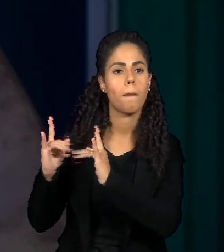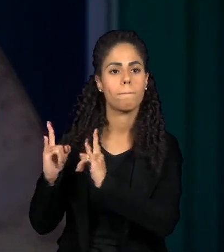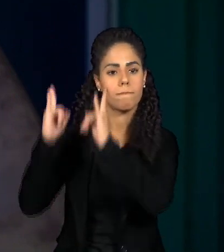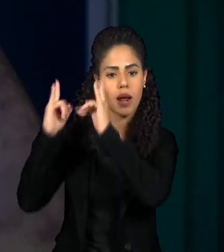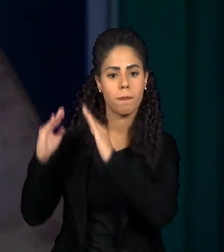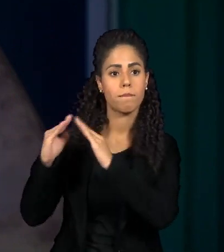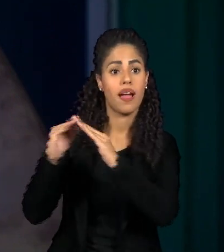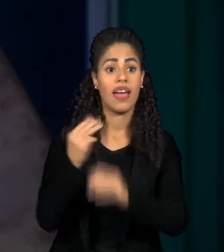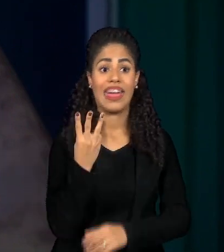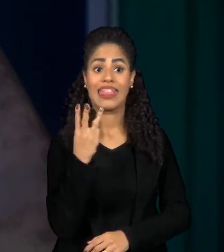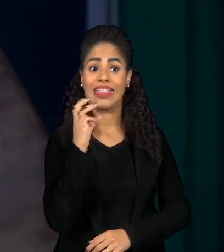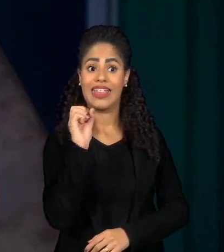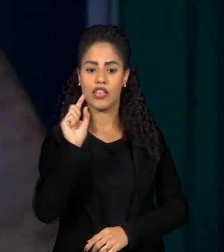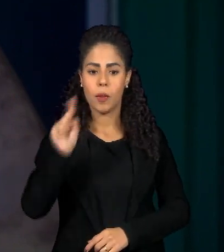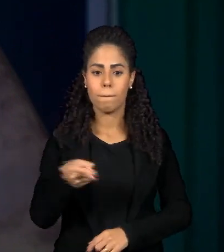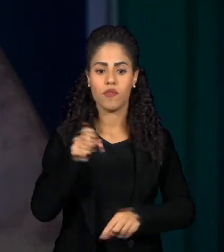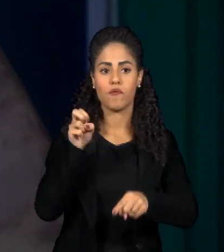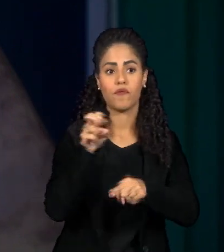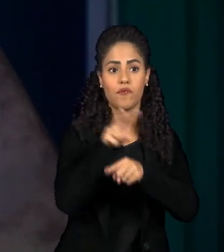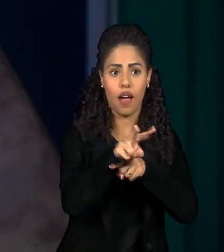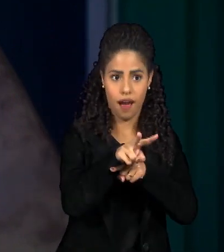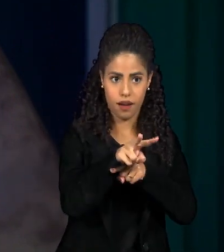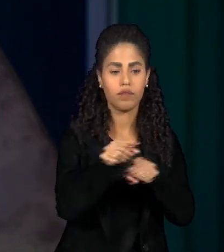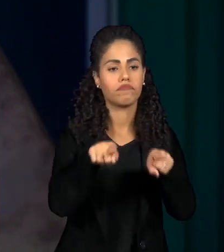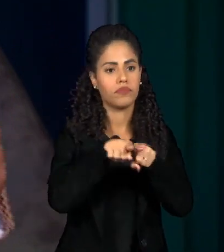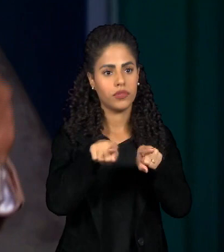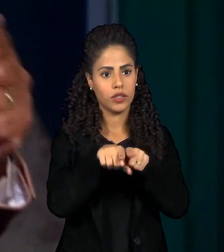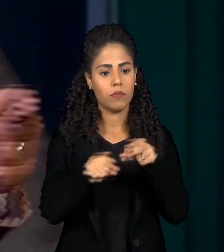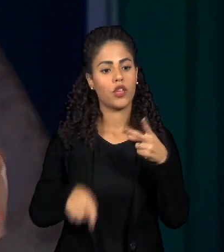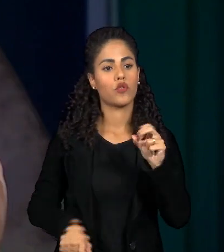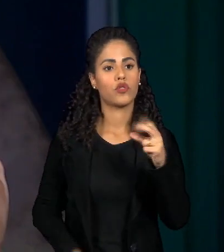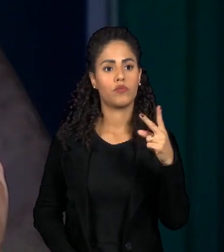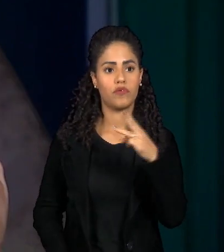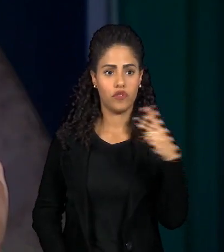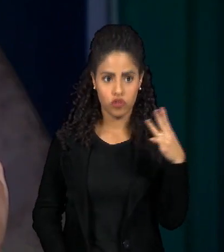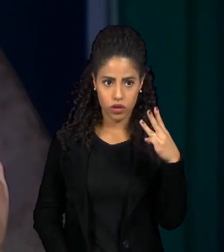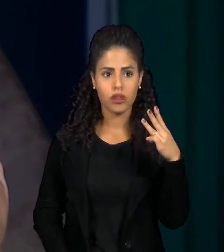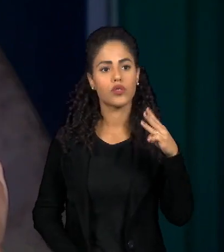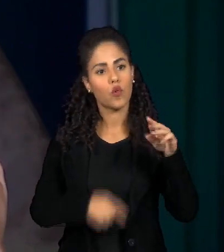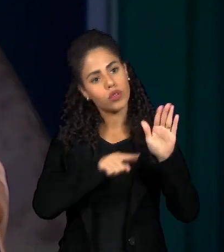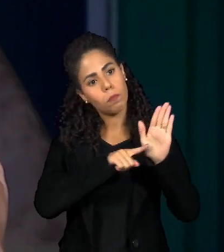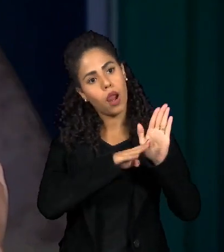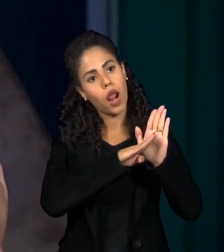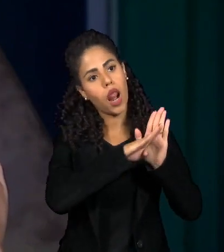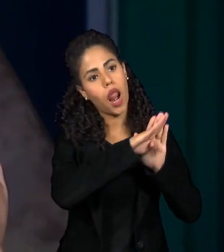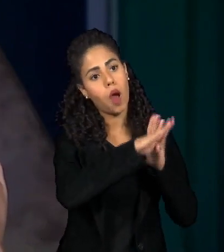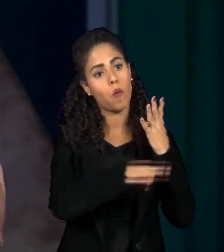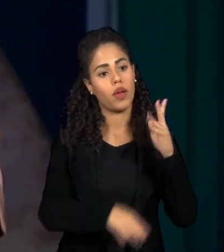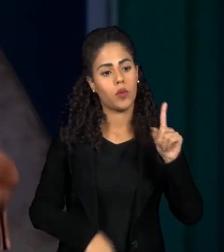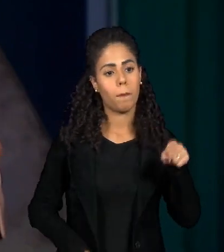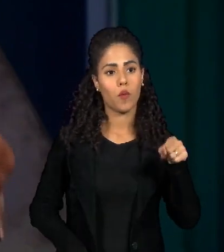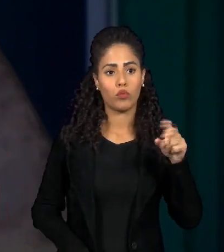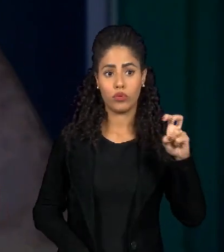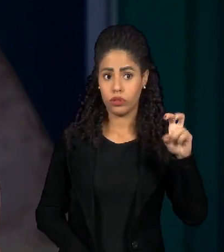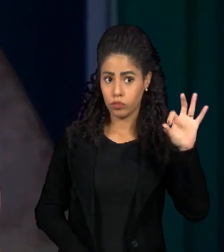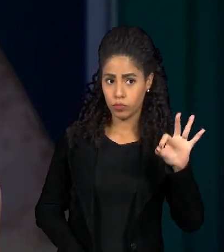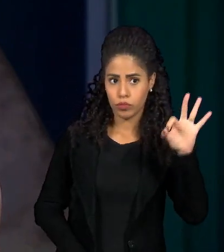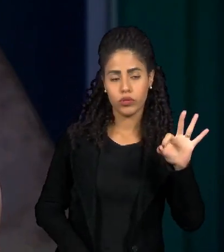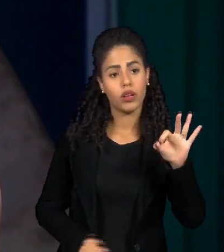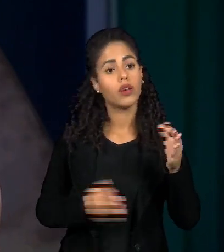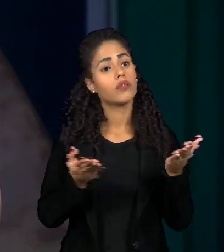mil vagas de emprego. Em 2023 deve crescer mais de 4,5 e o setor possui 2